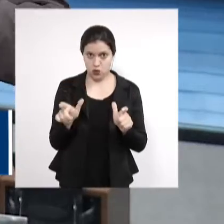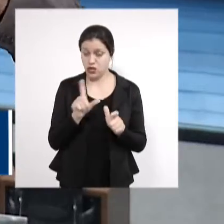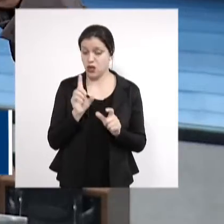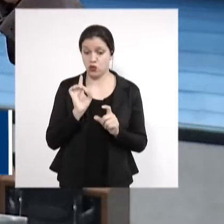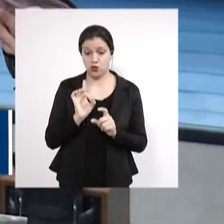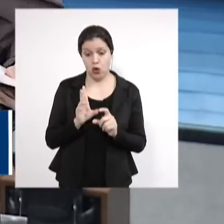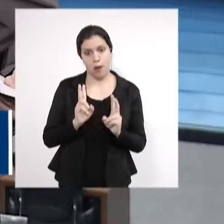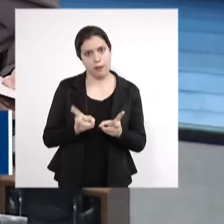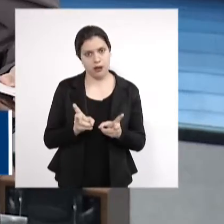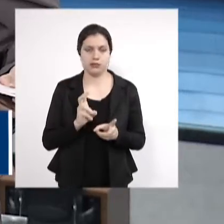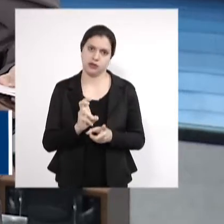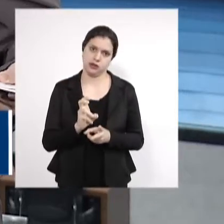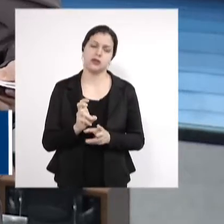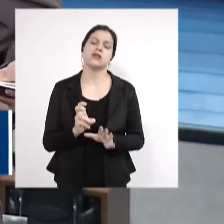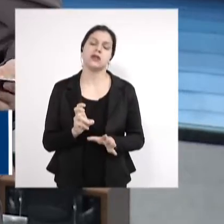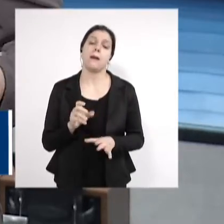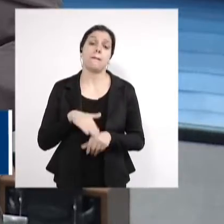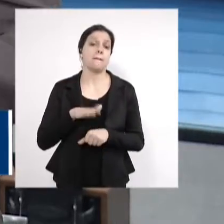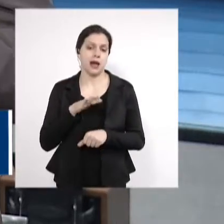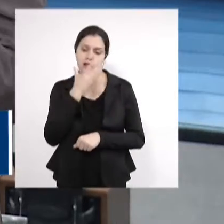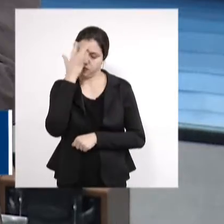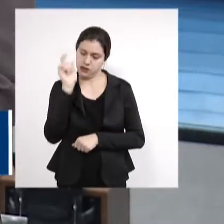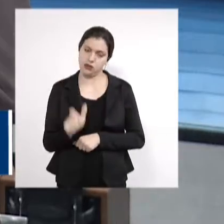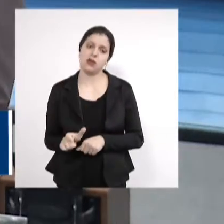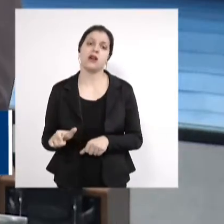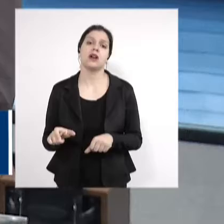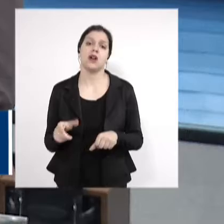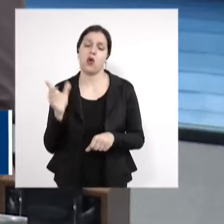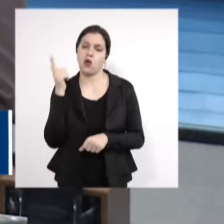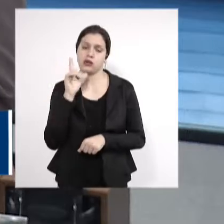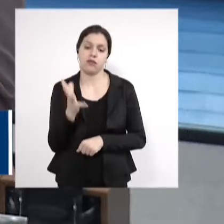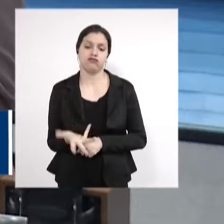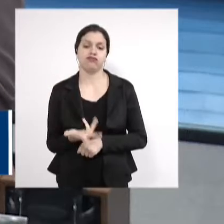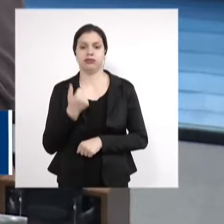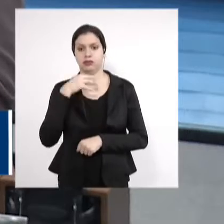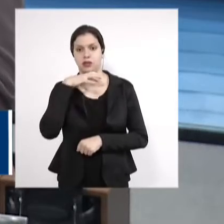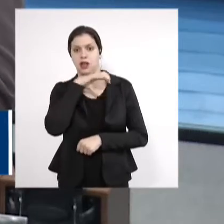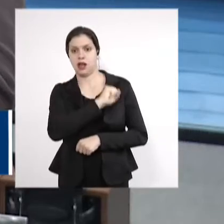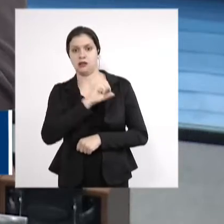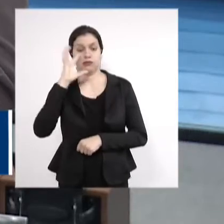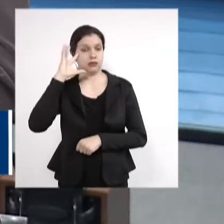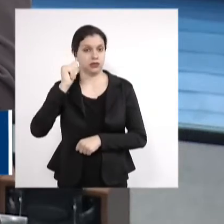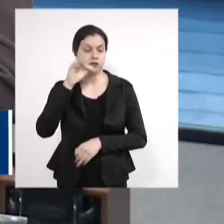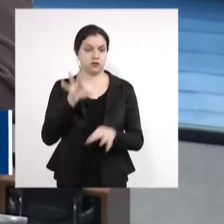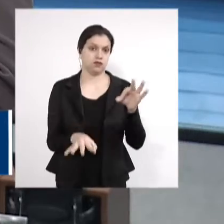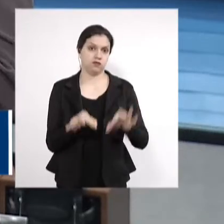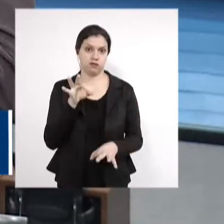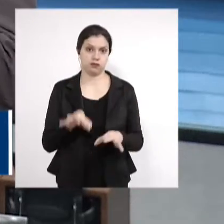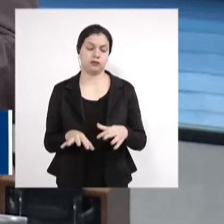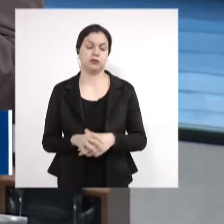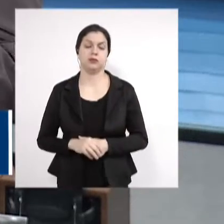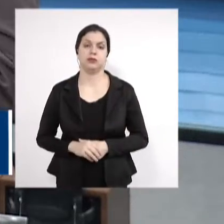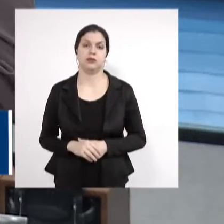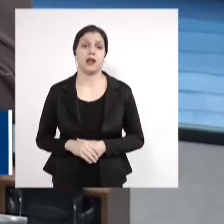né? Ter mais membros, não apenas os 5, e dar mais agilidade às demandas judiciais, até para evitar